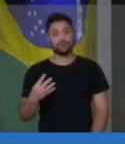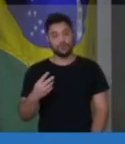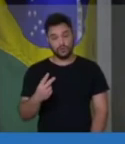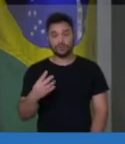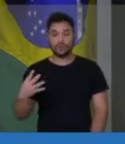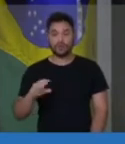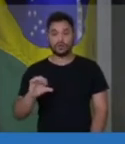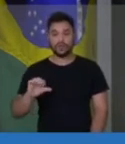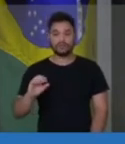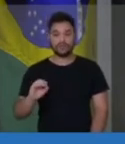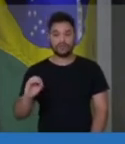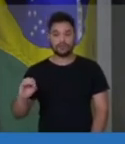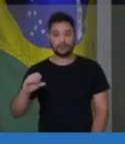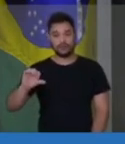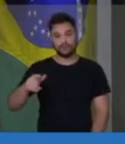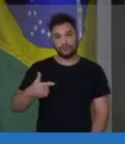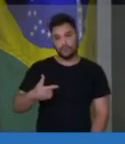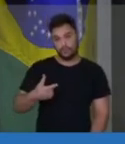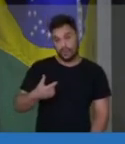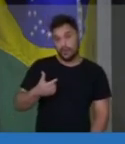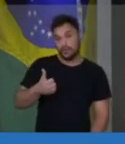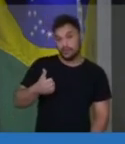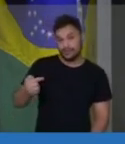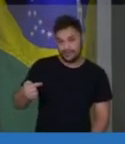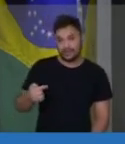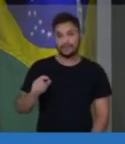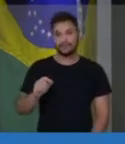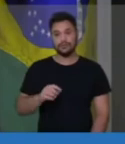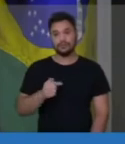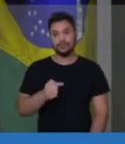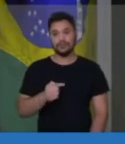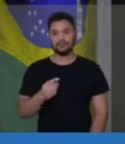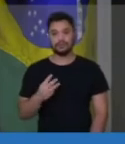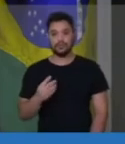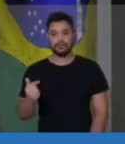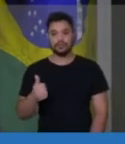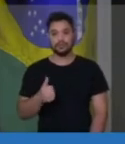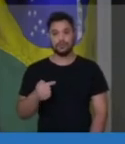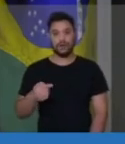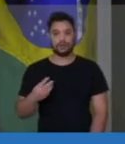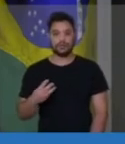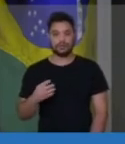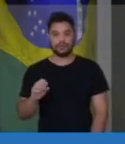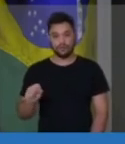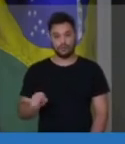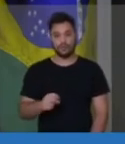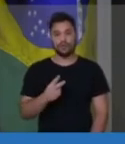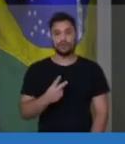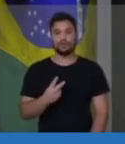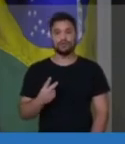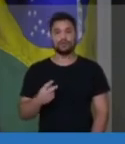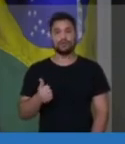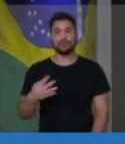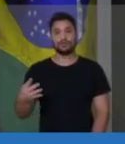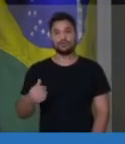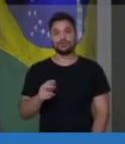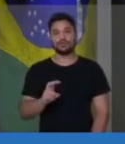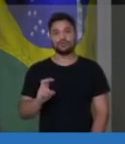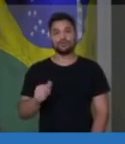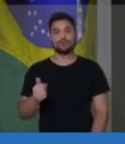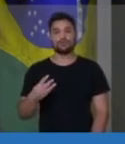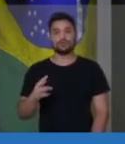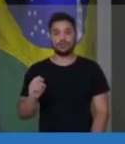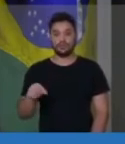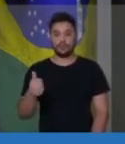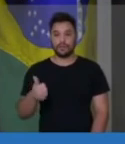e 9009 de 2017, 731, 1438, 2214 e 5530